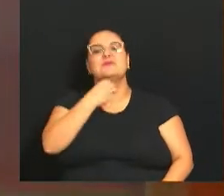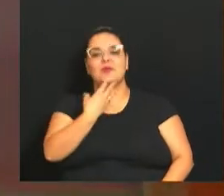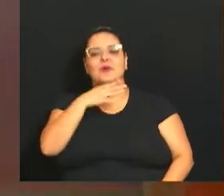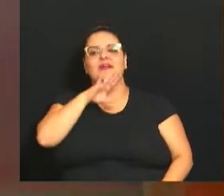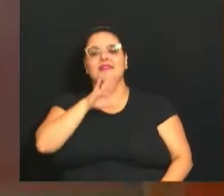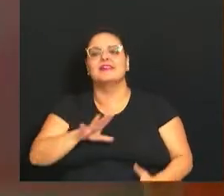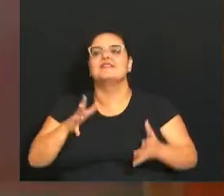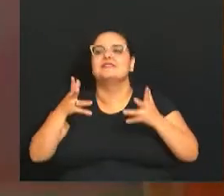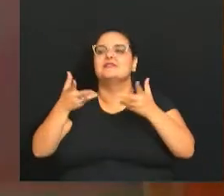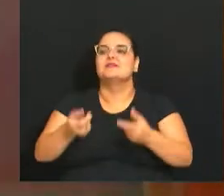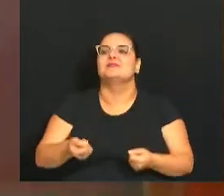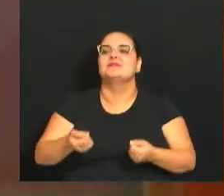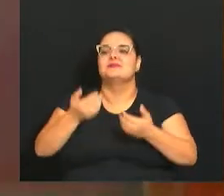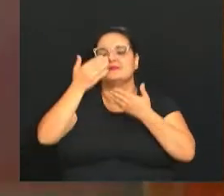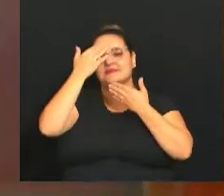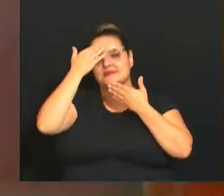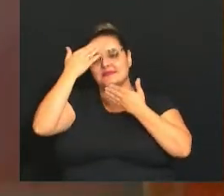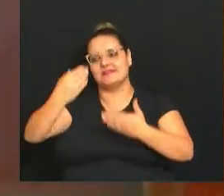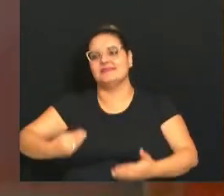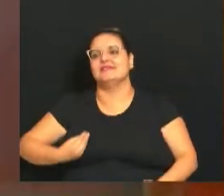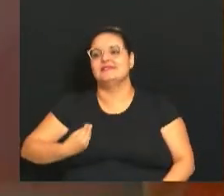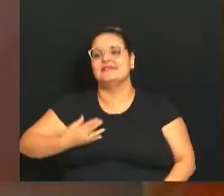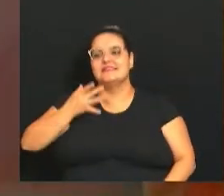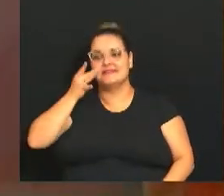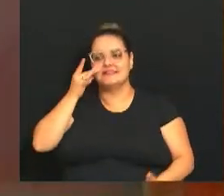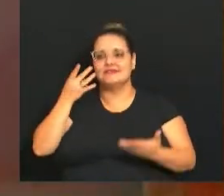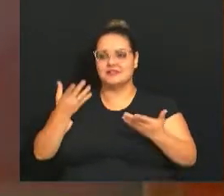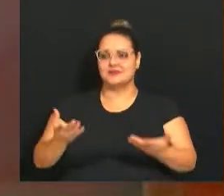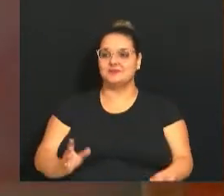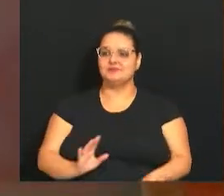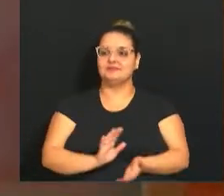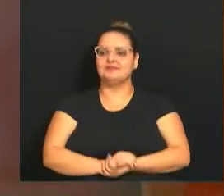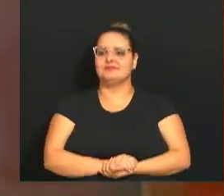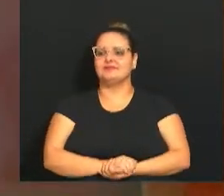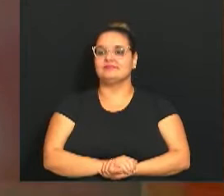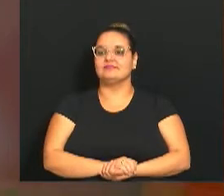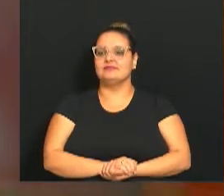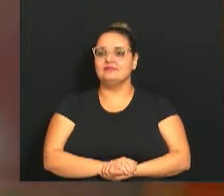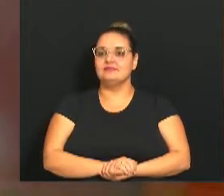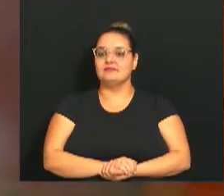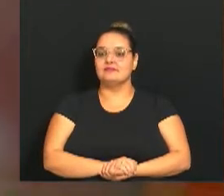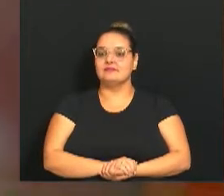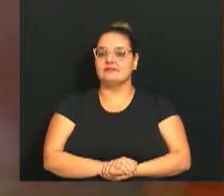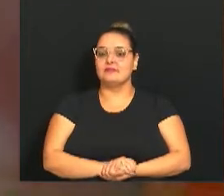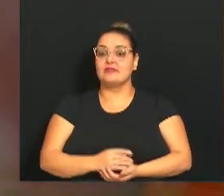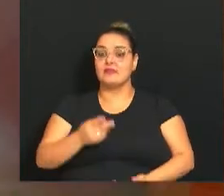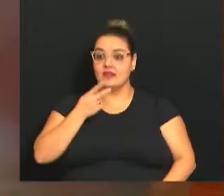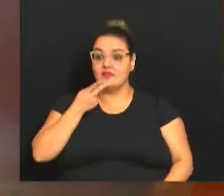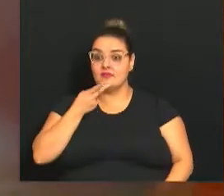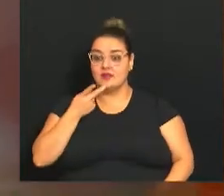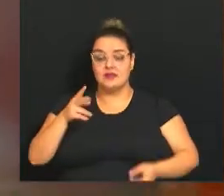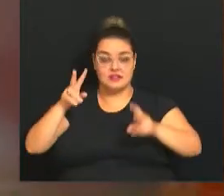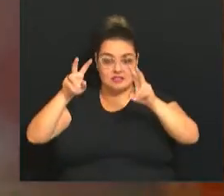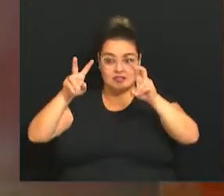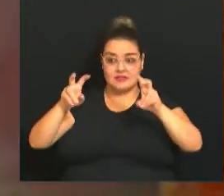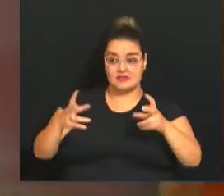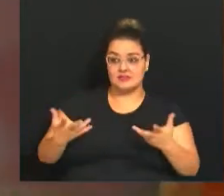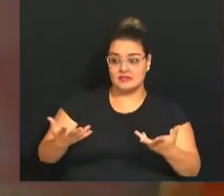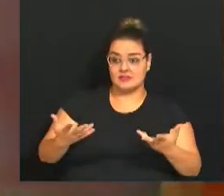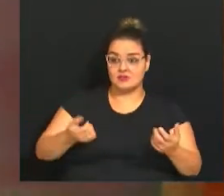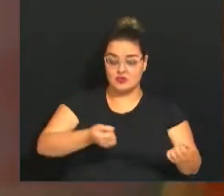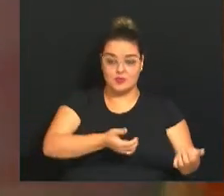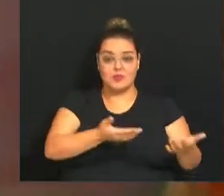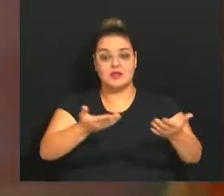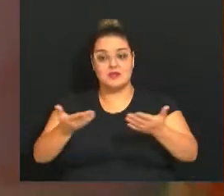todos. Obrigada pela presença de vocês. Bom, gostaria que você falasse a respeito desta exposição